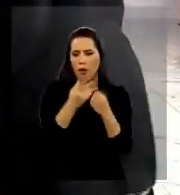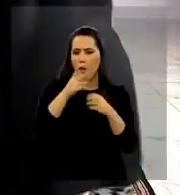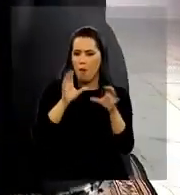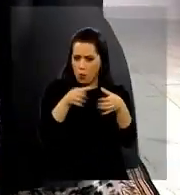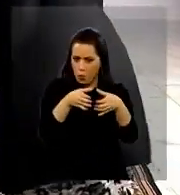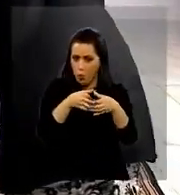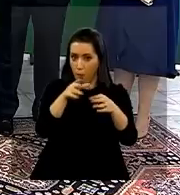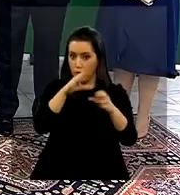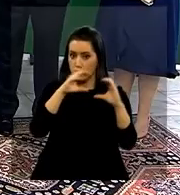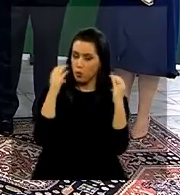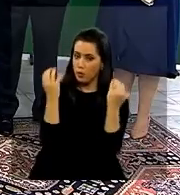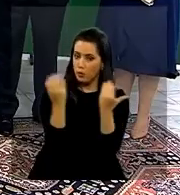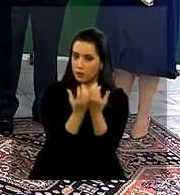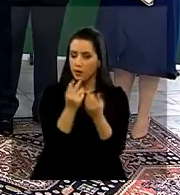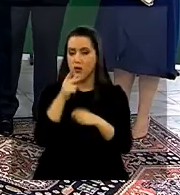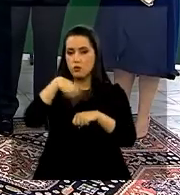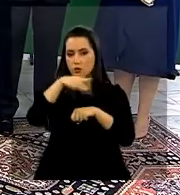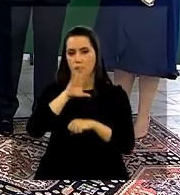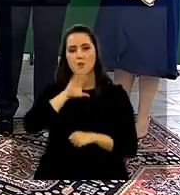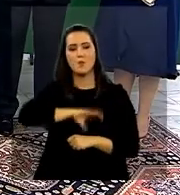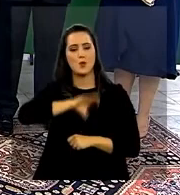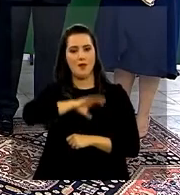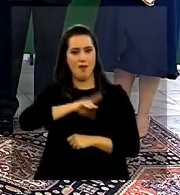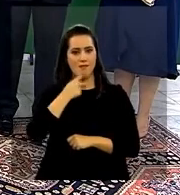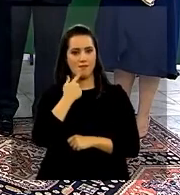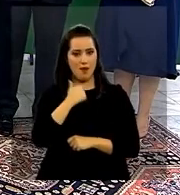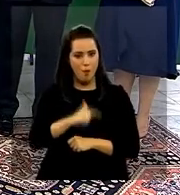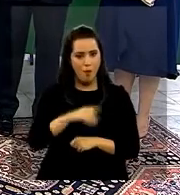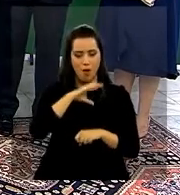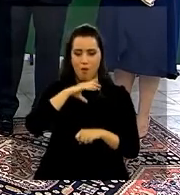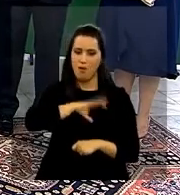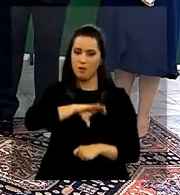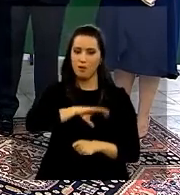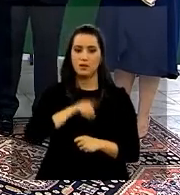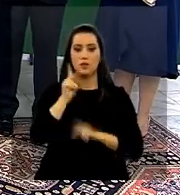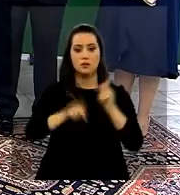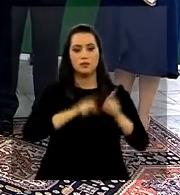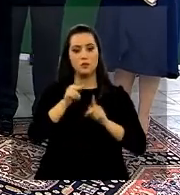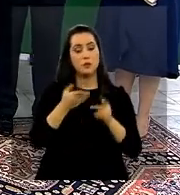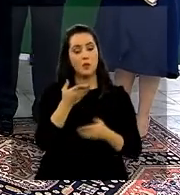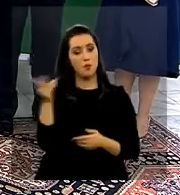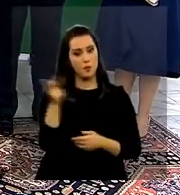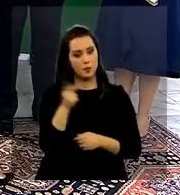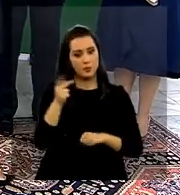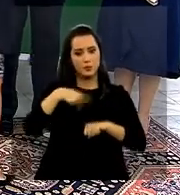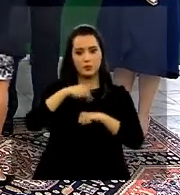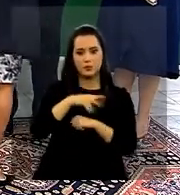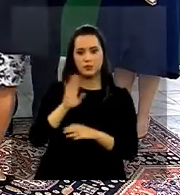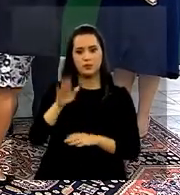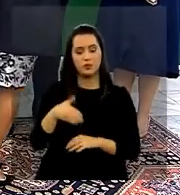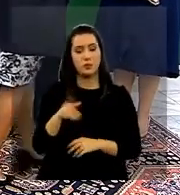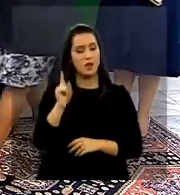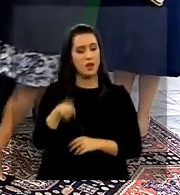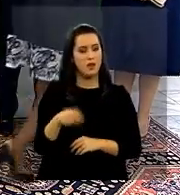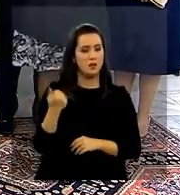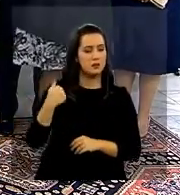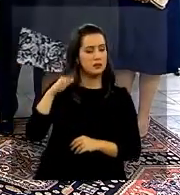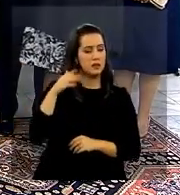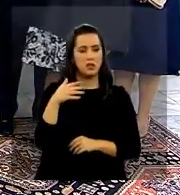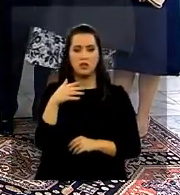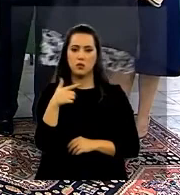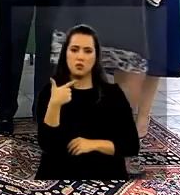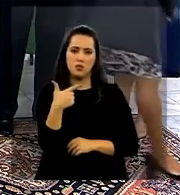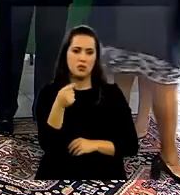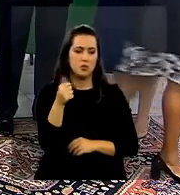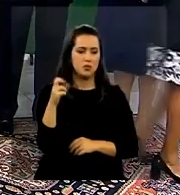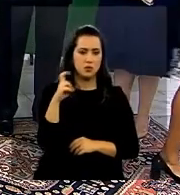para a posse do presidente Jair Bolsonaro. A população de São Tomé e Príncipe é de cerca de 205